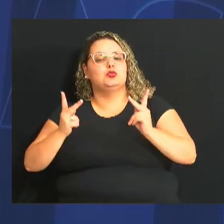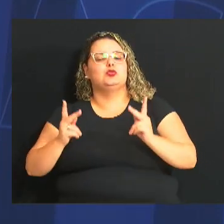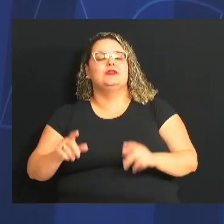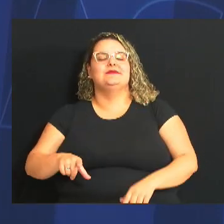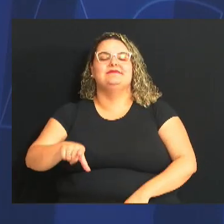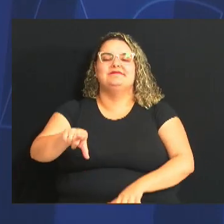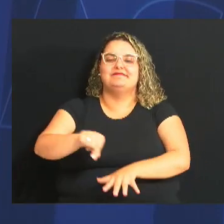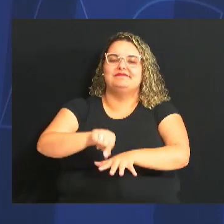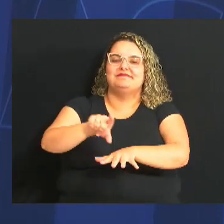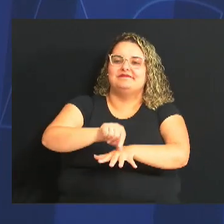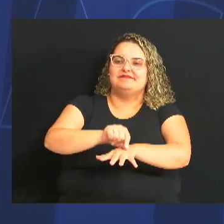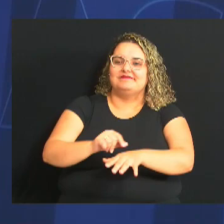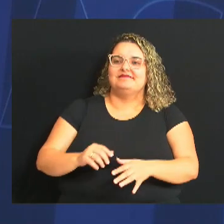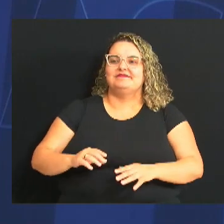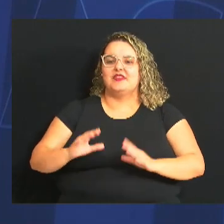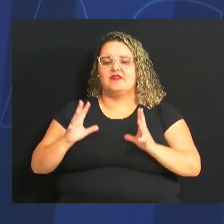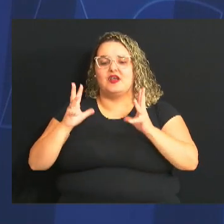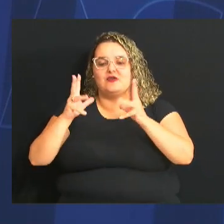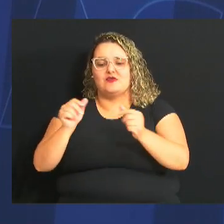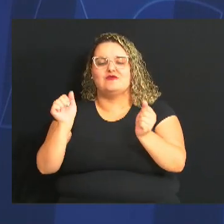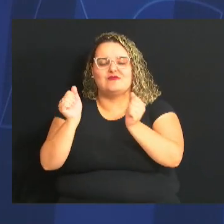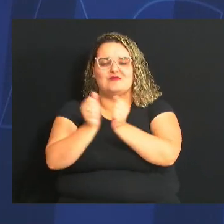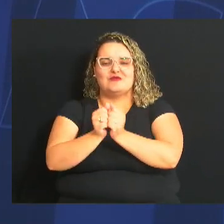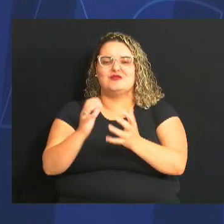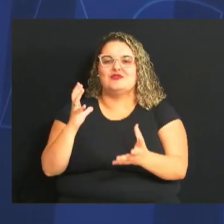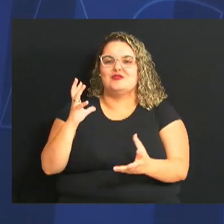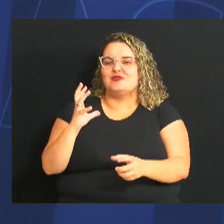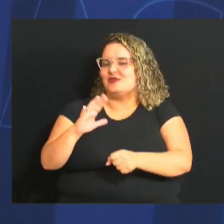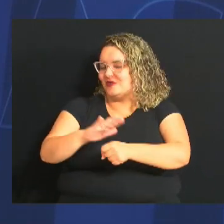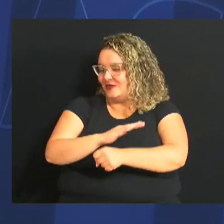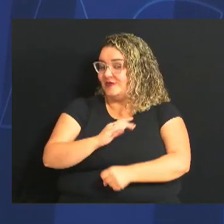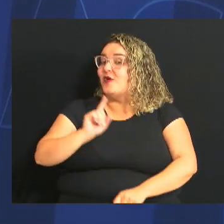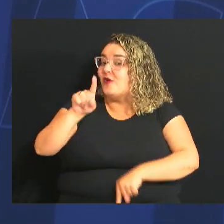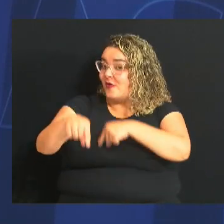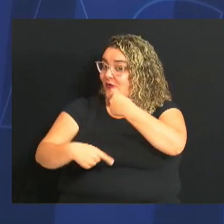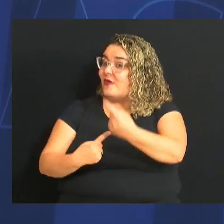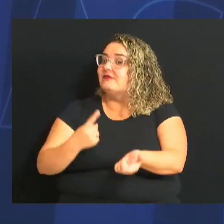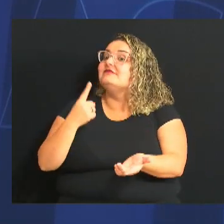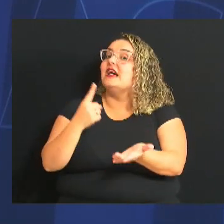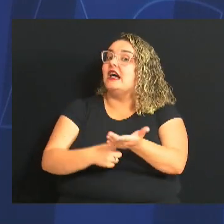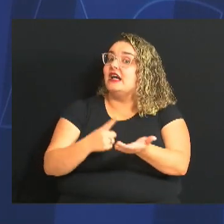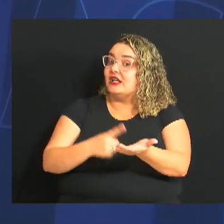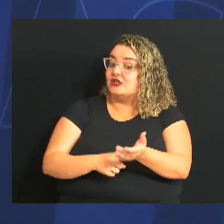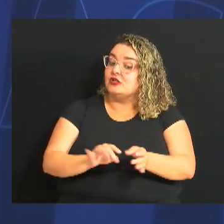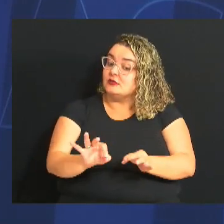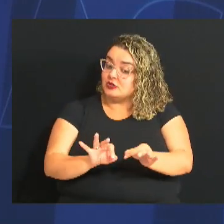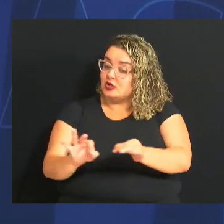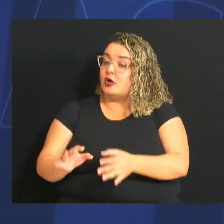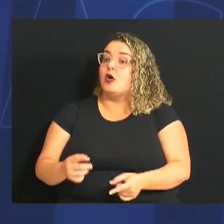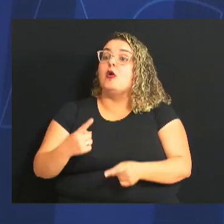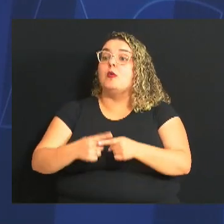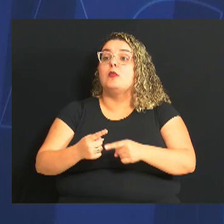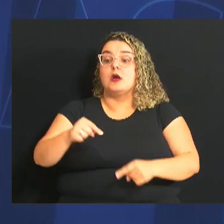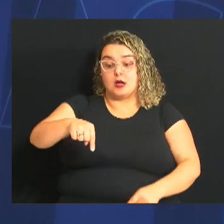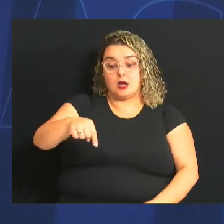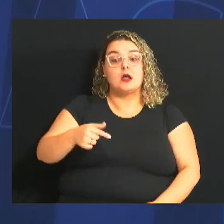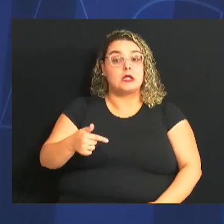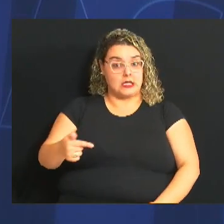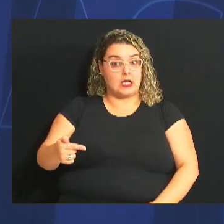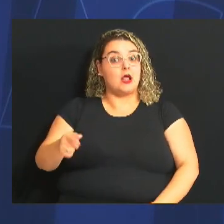e ficar completo. Próximo jogo, anote aí na sua agenda para você se organizar, porque é nesta semana,